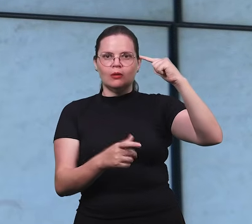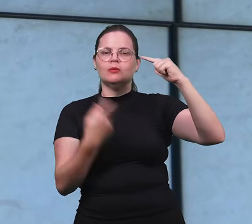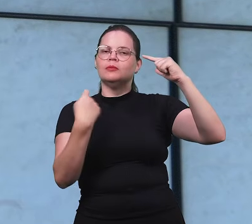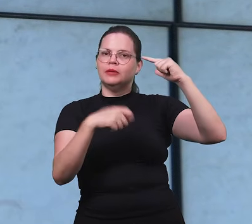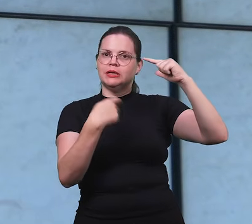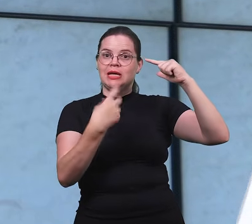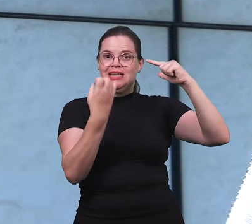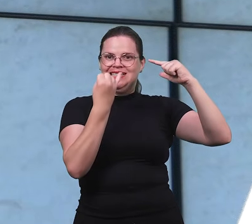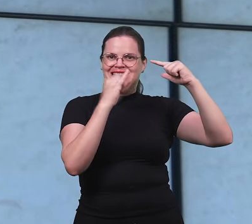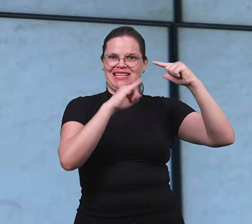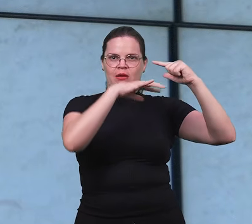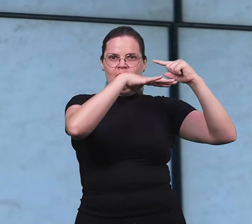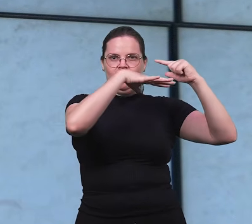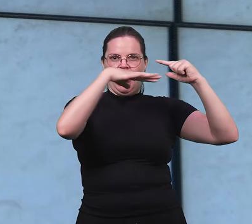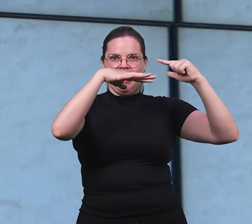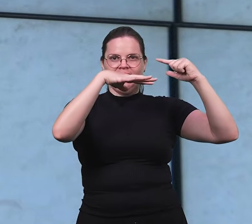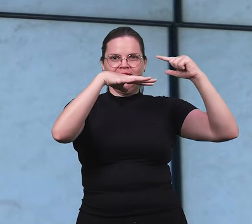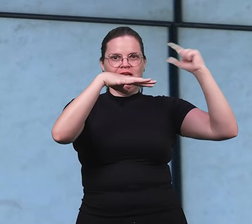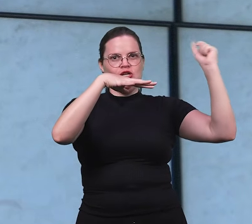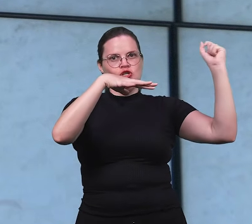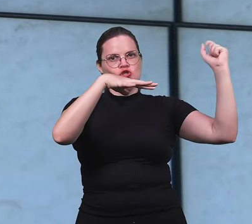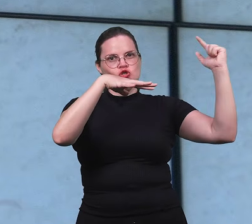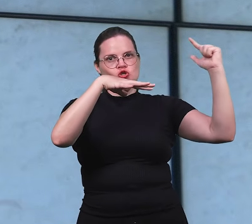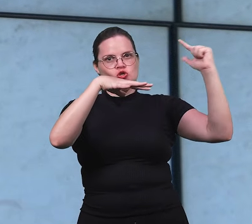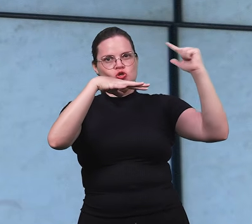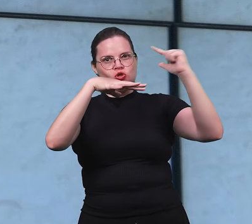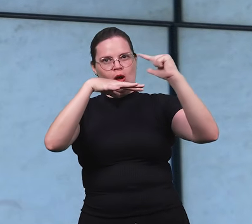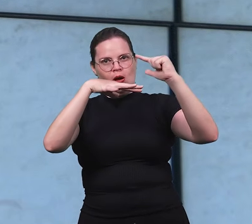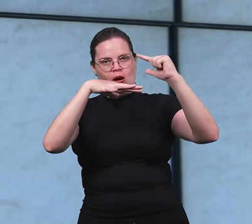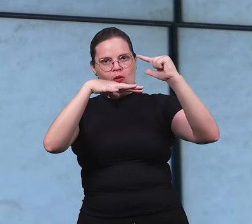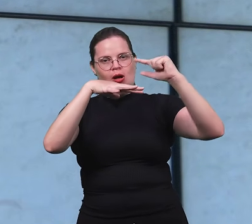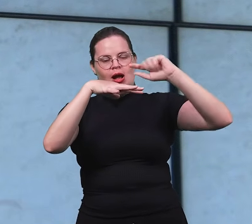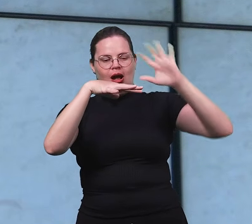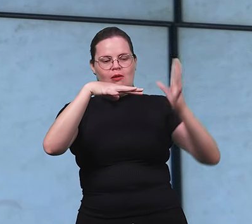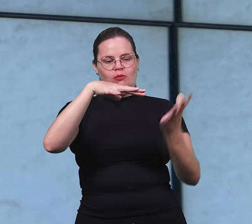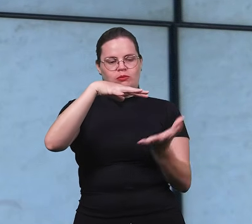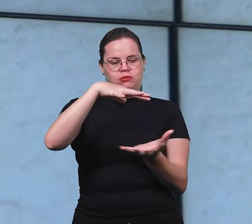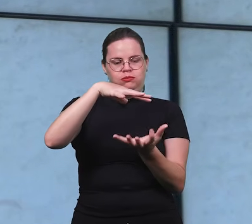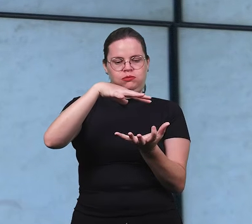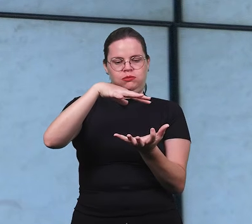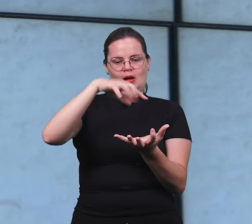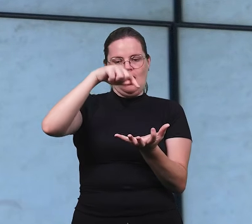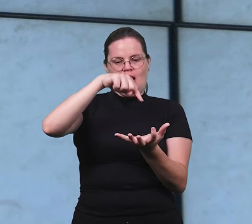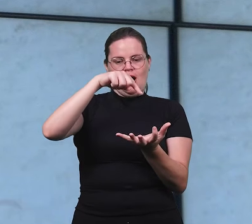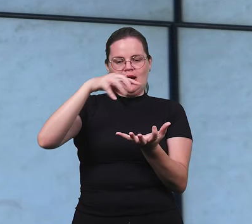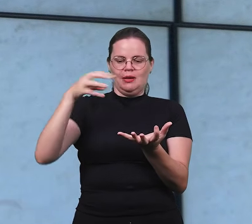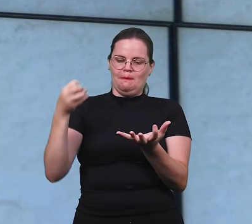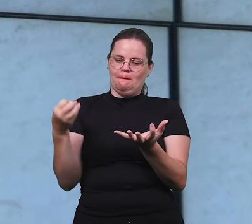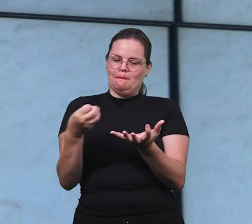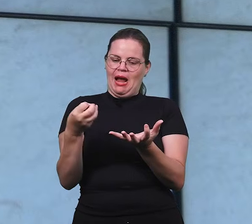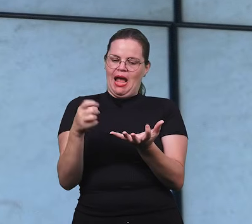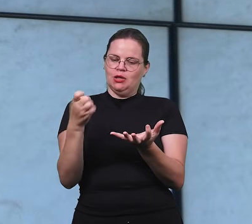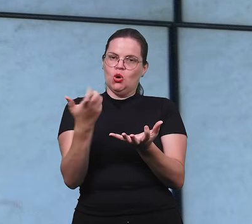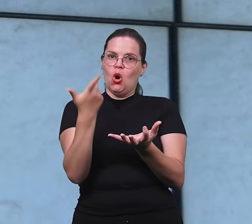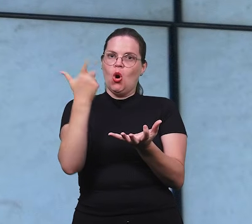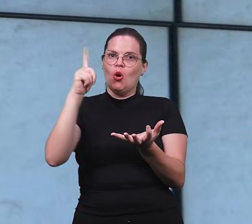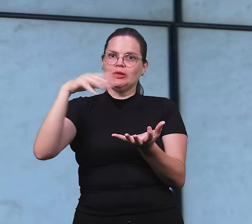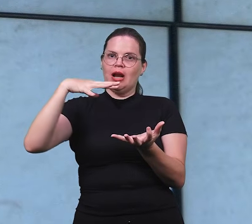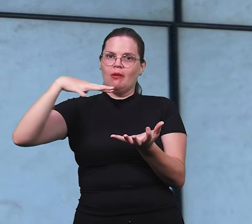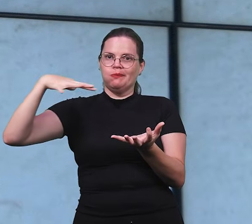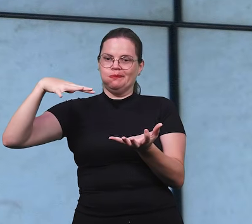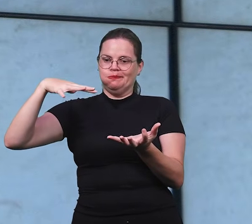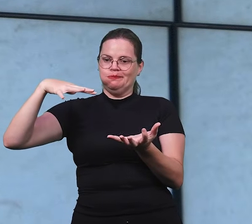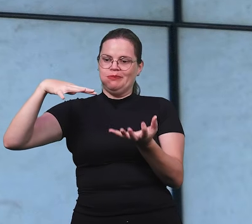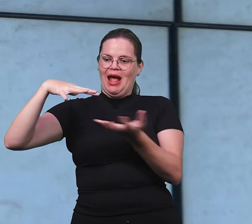sombra, ele não vai crescer. Ele não vai crescer. Por mais que você tente protegê-lo ou querer o bem dele, mas